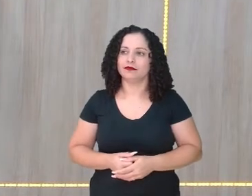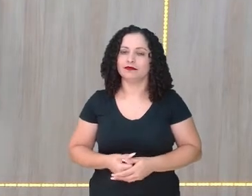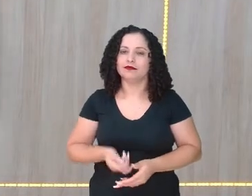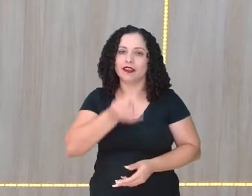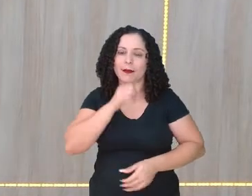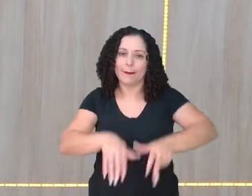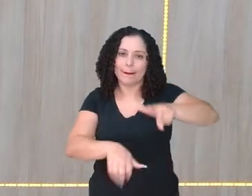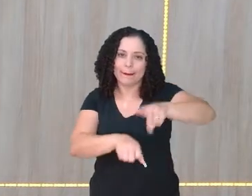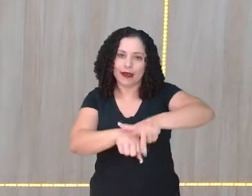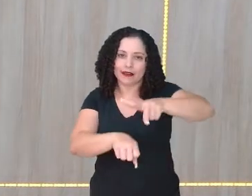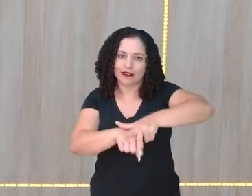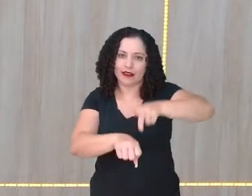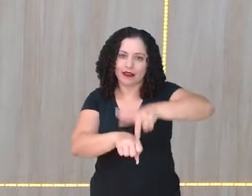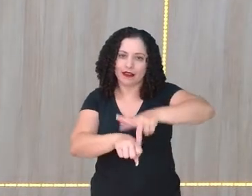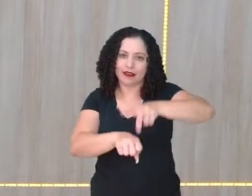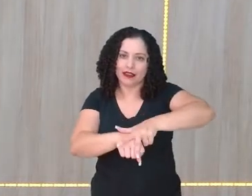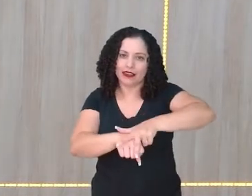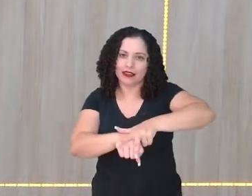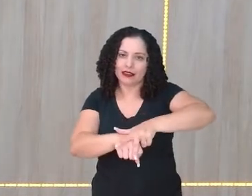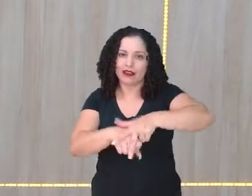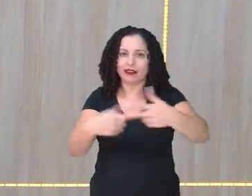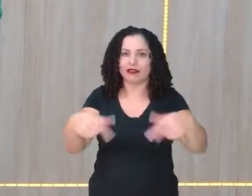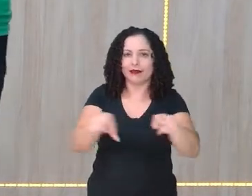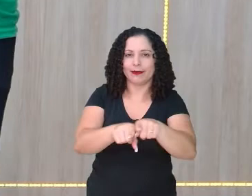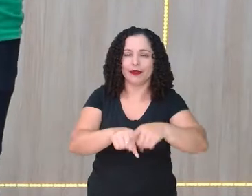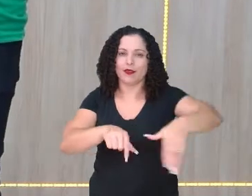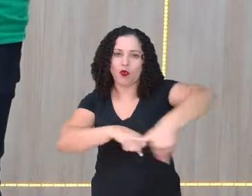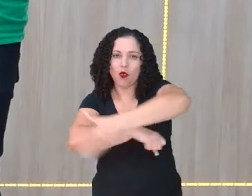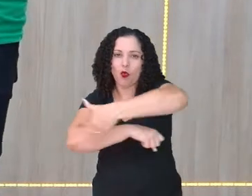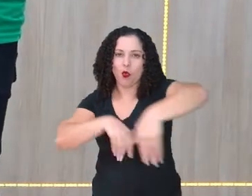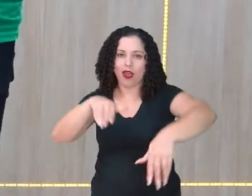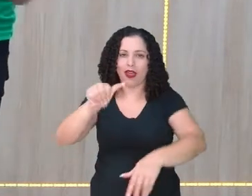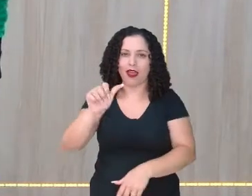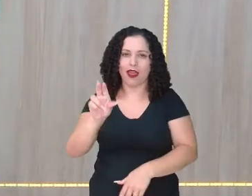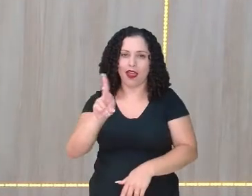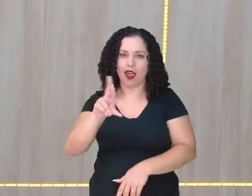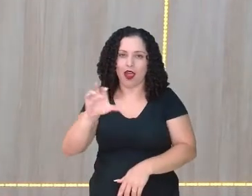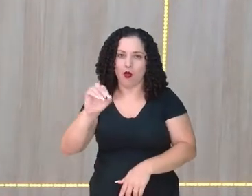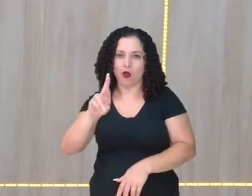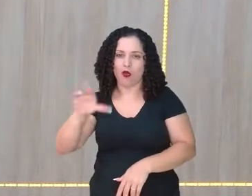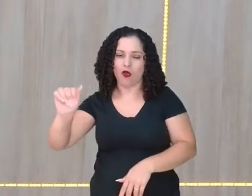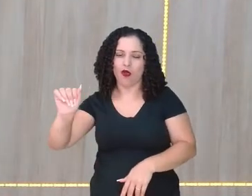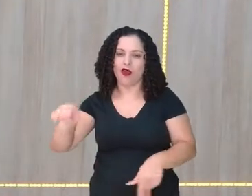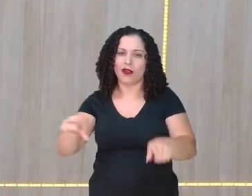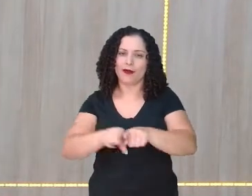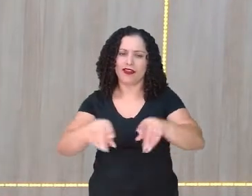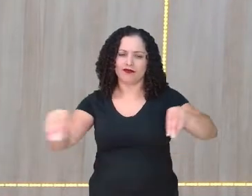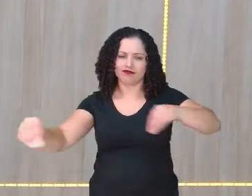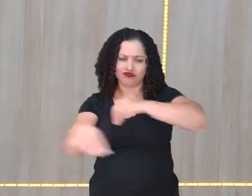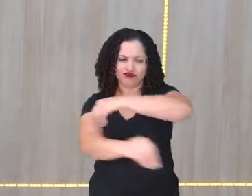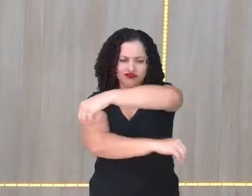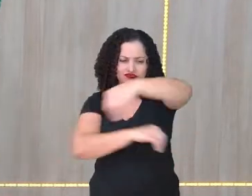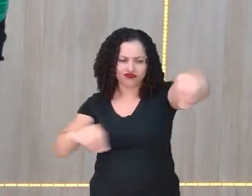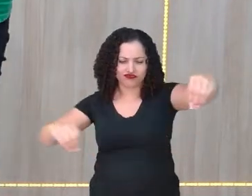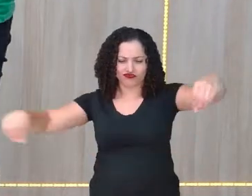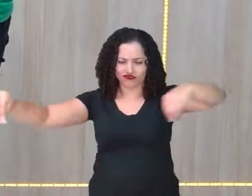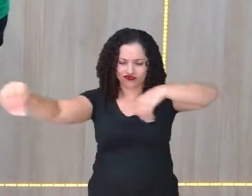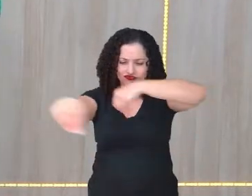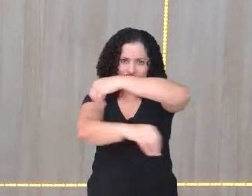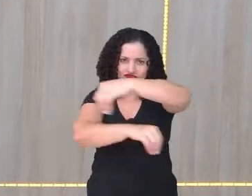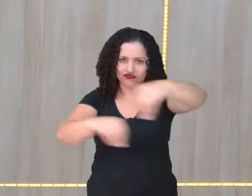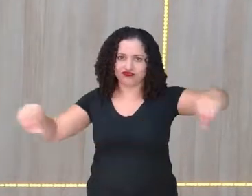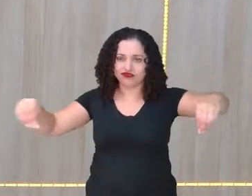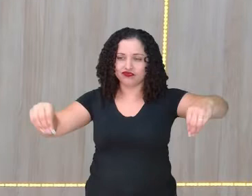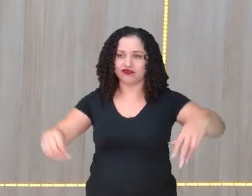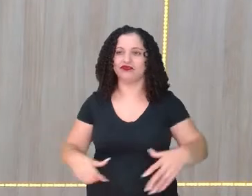Madalena com Rua da Aurora, Rua da Moeda, com Rosa e Silva. Vai lá botando as distâncias de um para o outro e de repente até calcula para ver